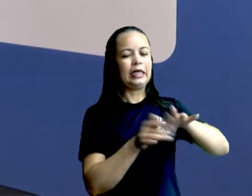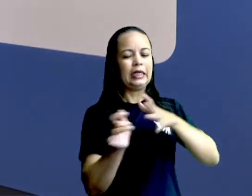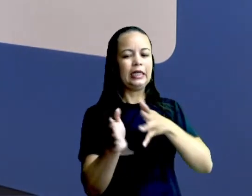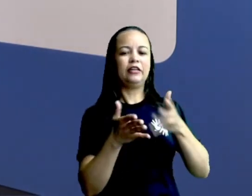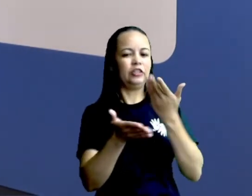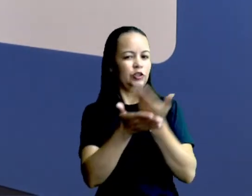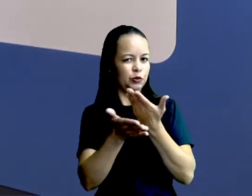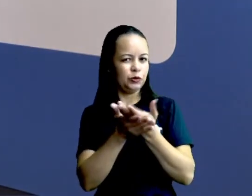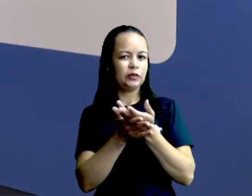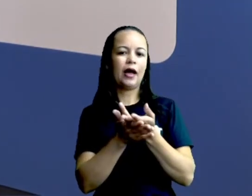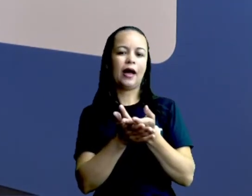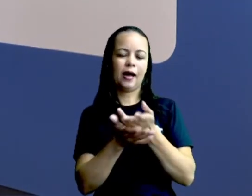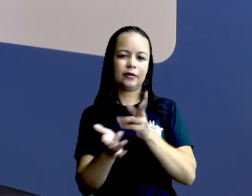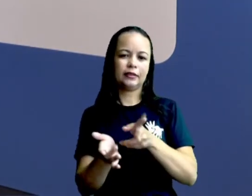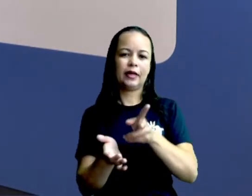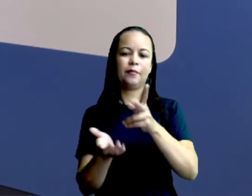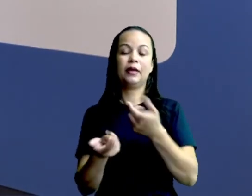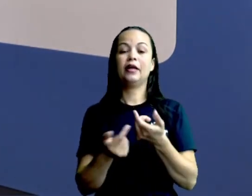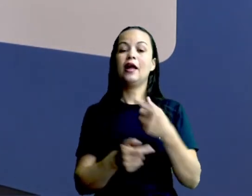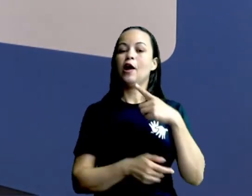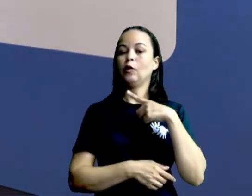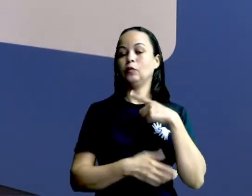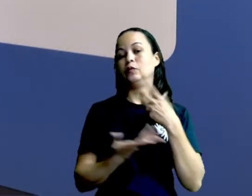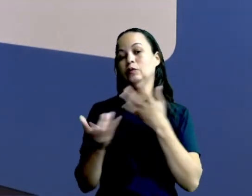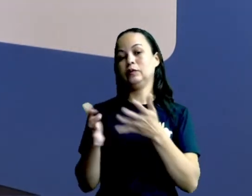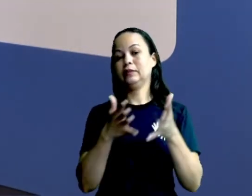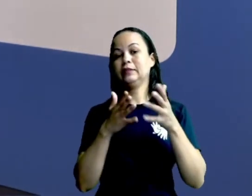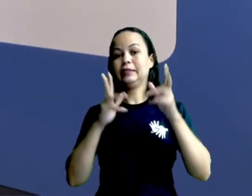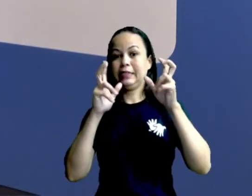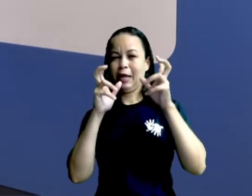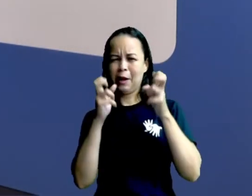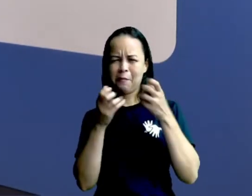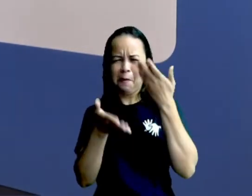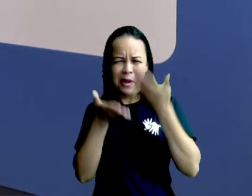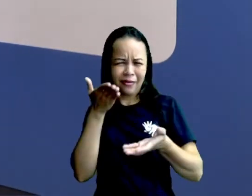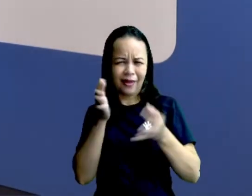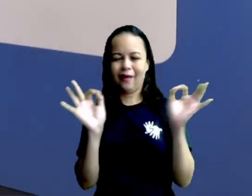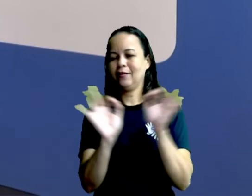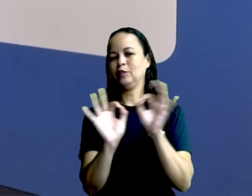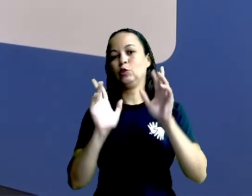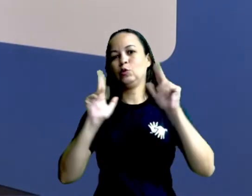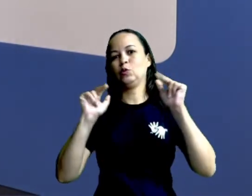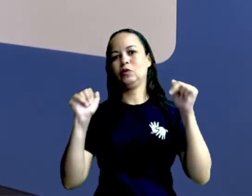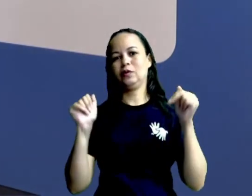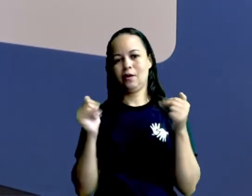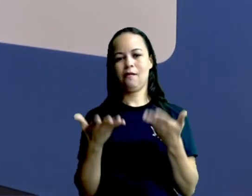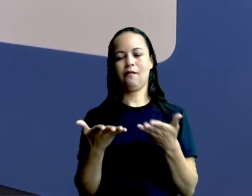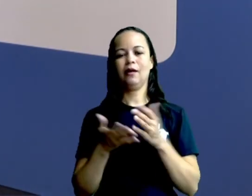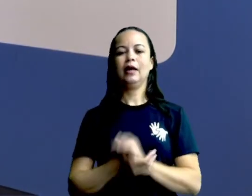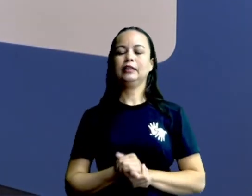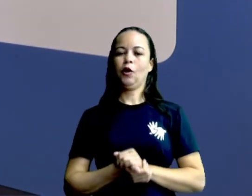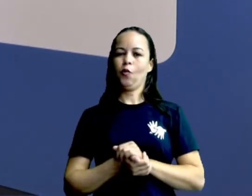e vamos estudar. Vamos estudar que o tempo a gente não pode perder, tá certo? E ó,